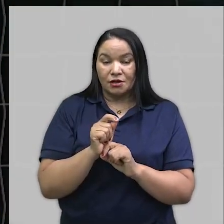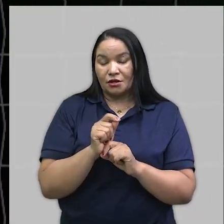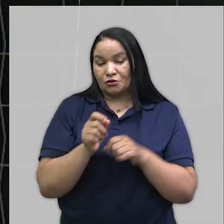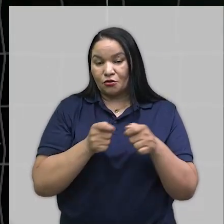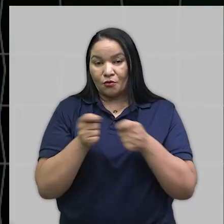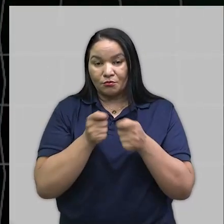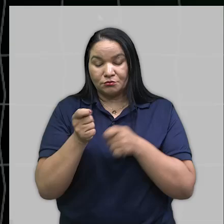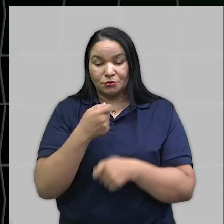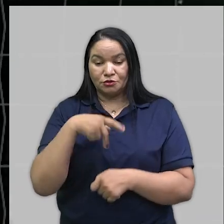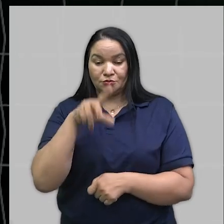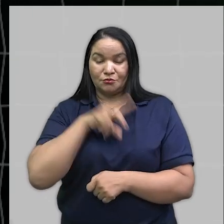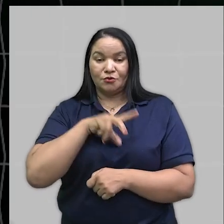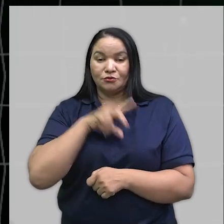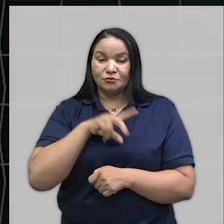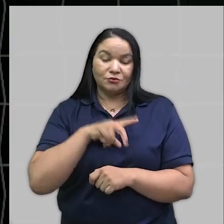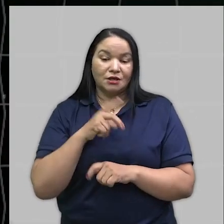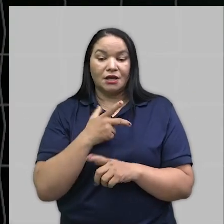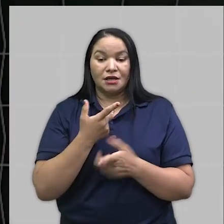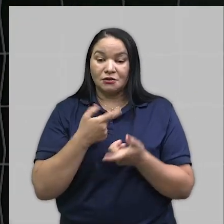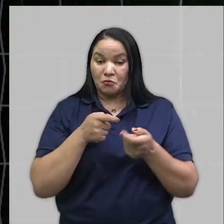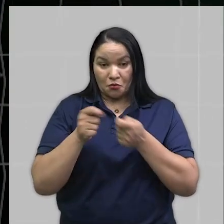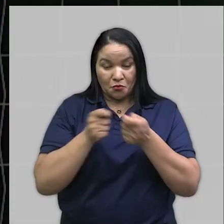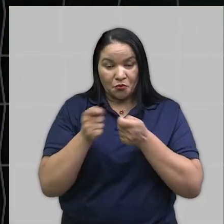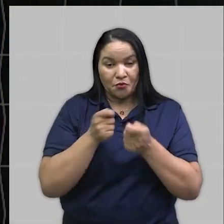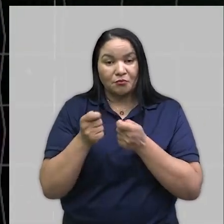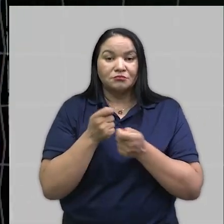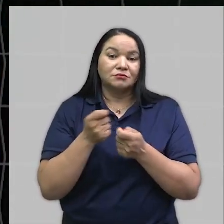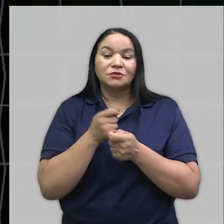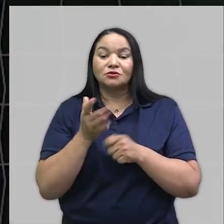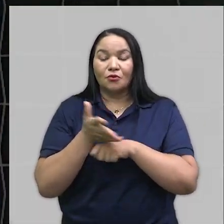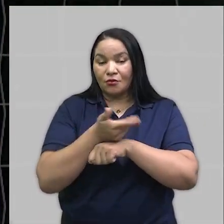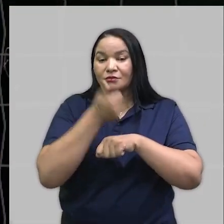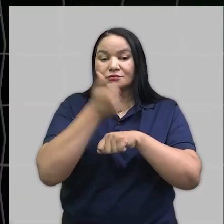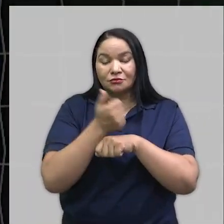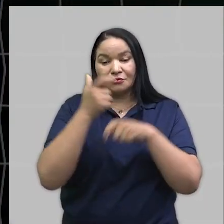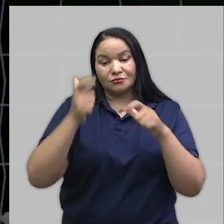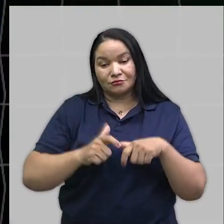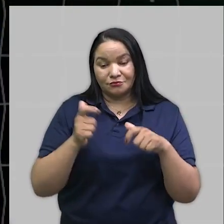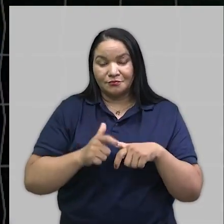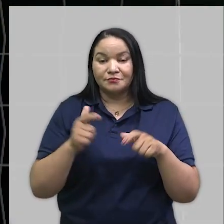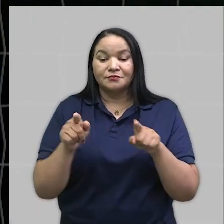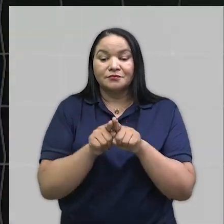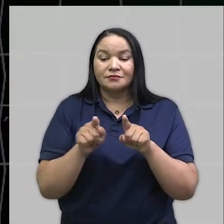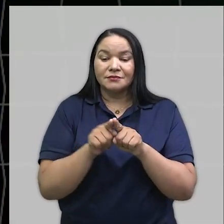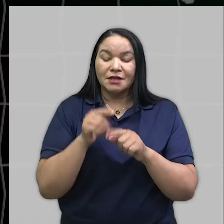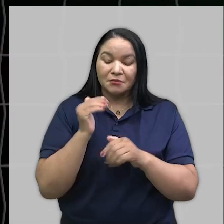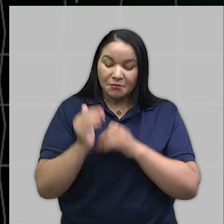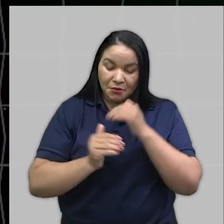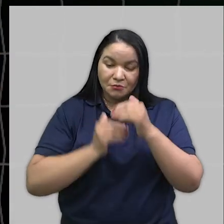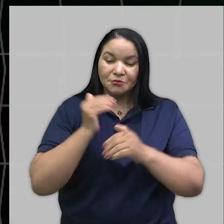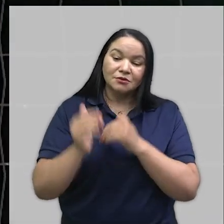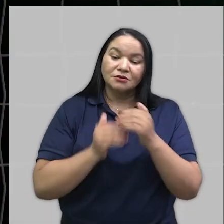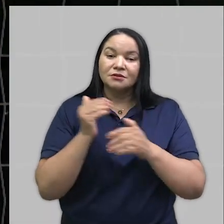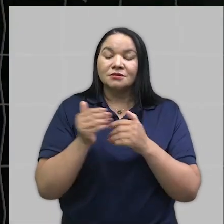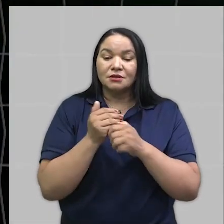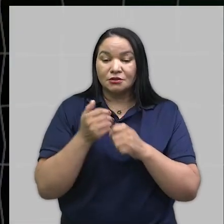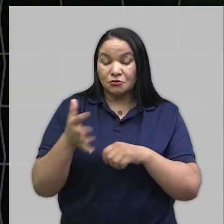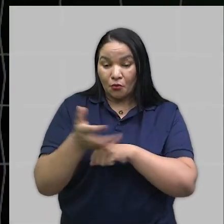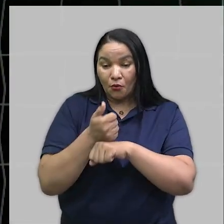portugueses. Portugal, então, passa a ser o real colonizador desse território. E a partir desse processo de